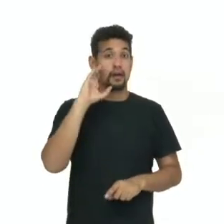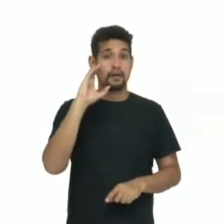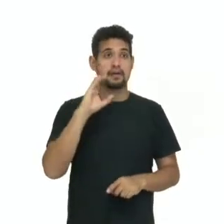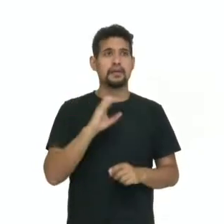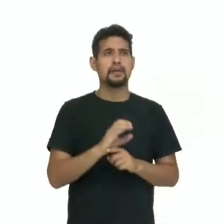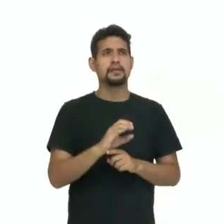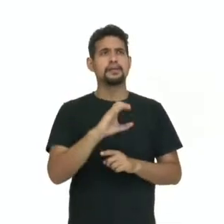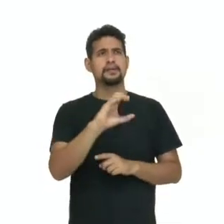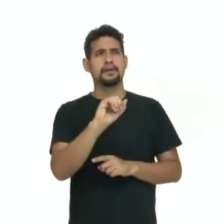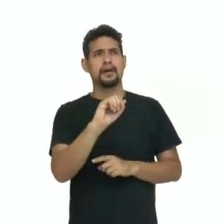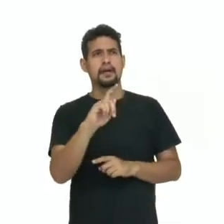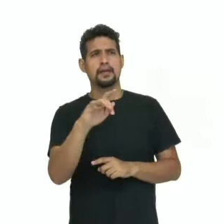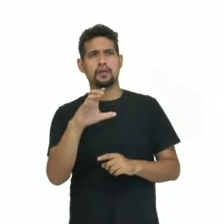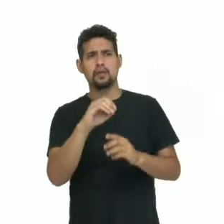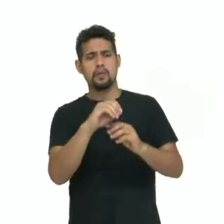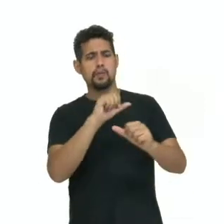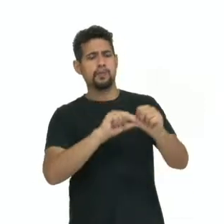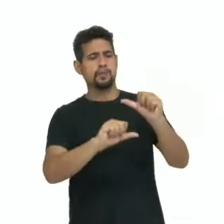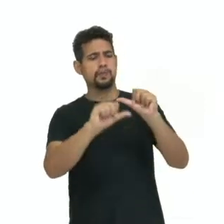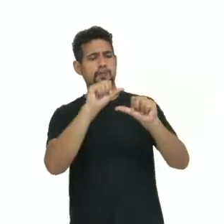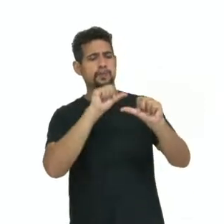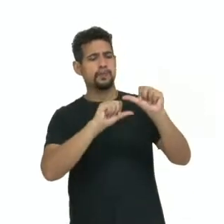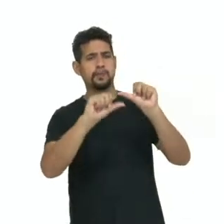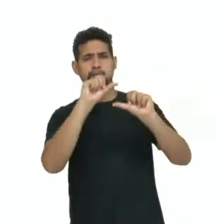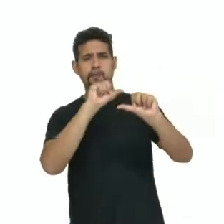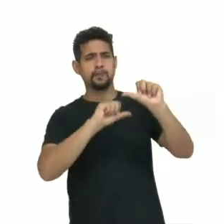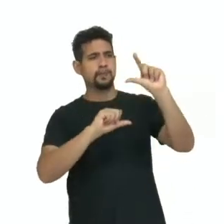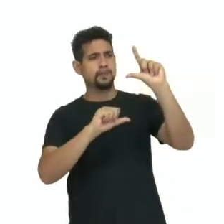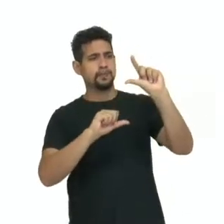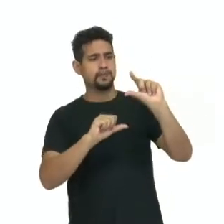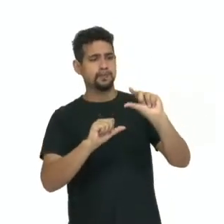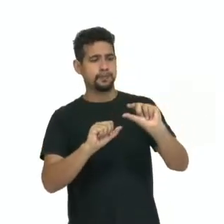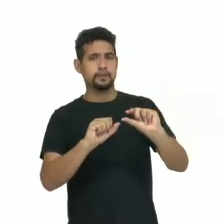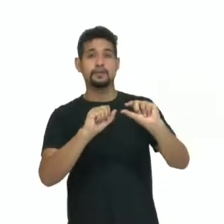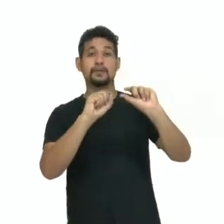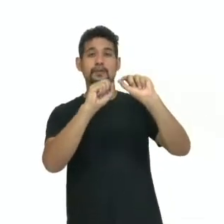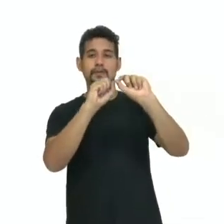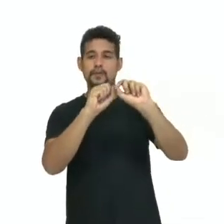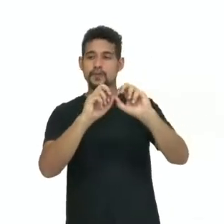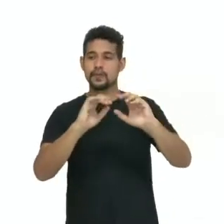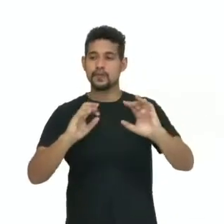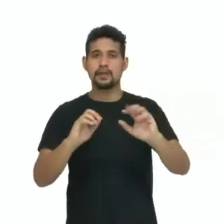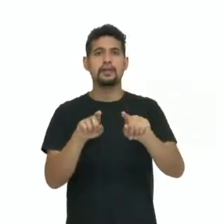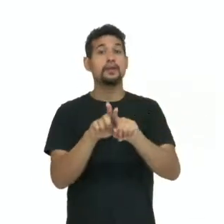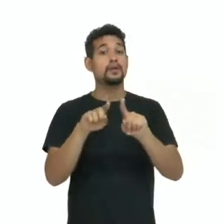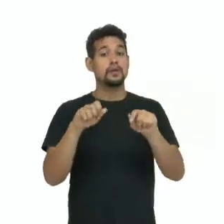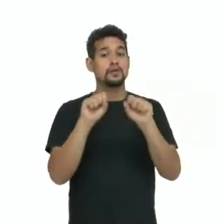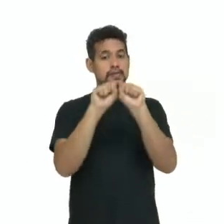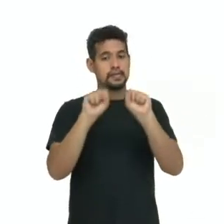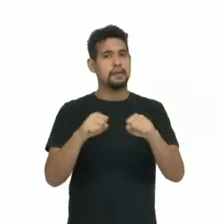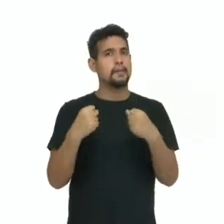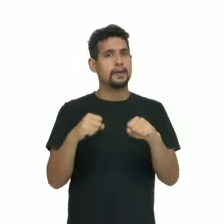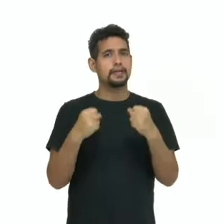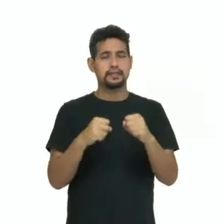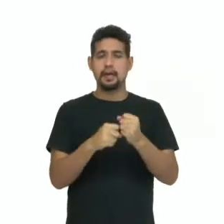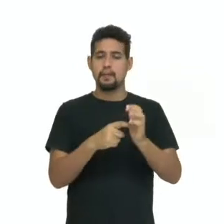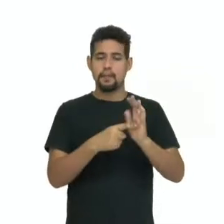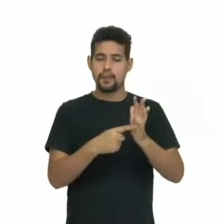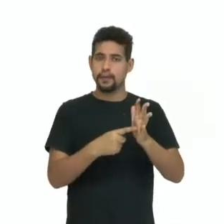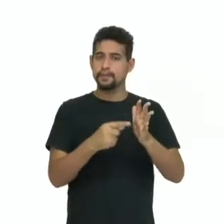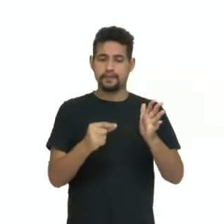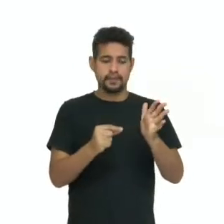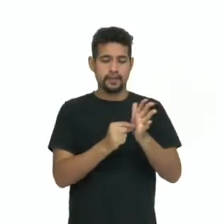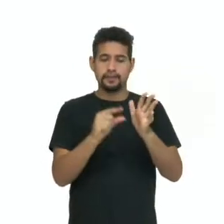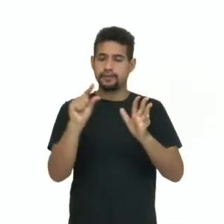para o ânodo. Para que a reação de oxirredução aconteça, é preciso que o sistema esteja ligado a uma bateria